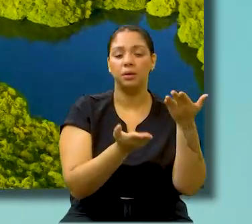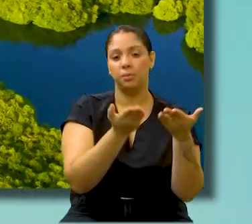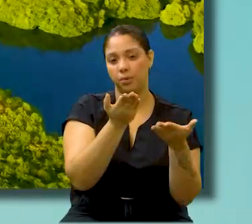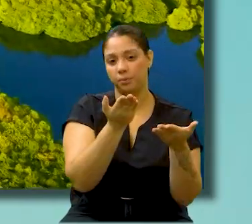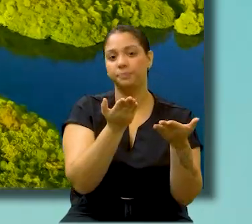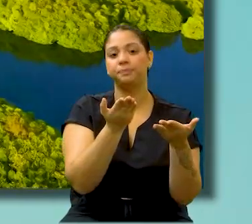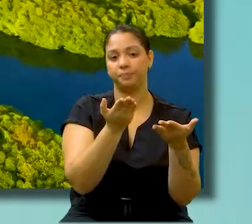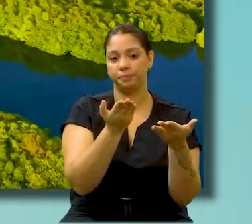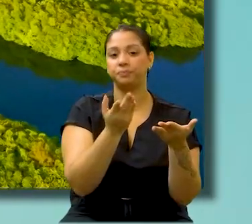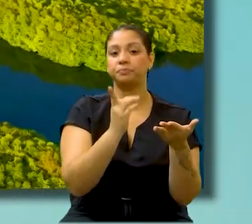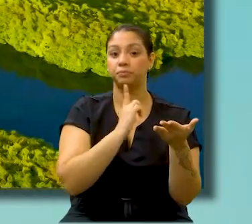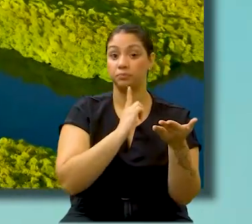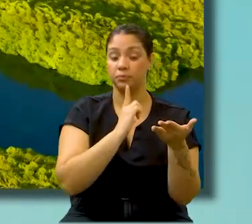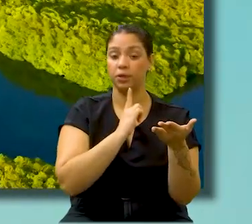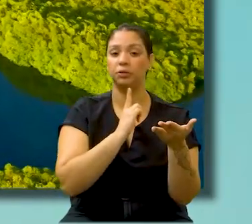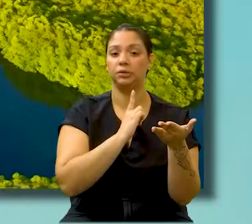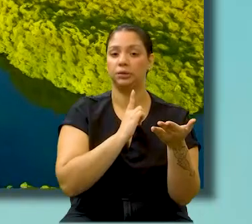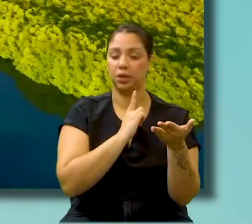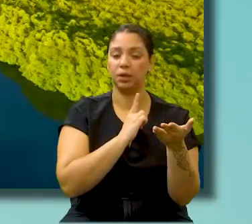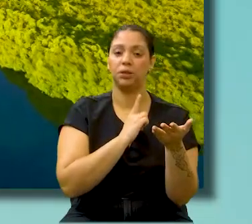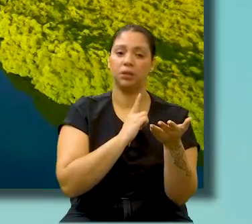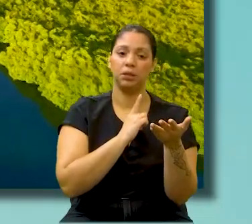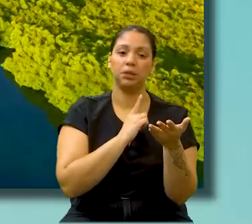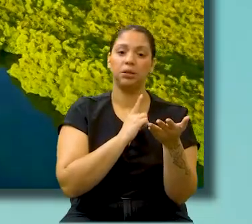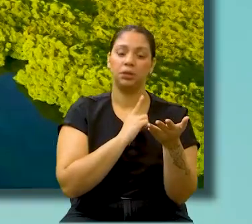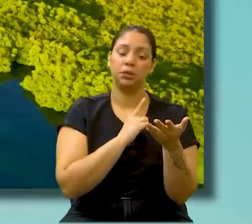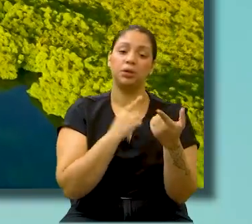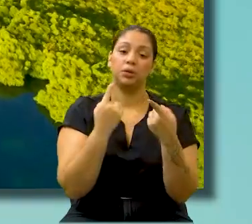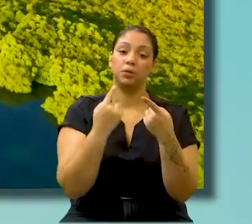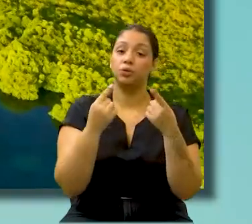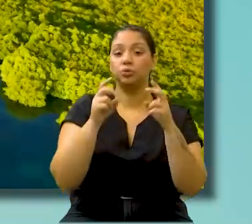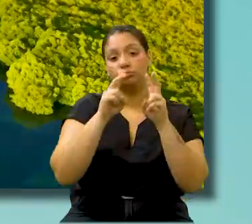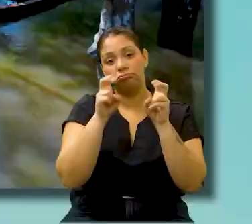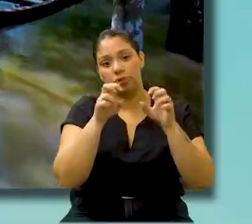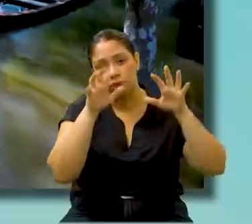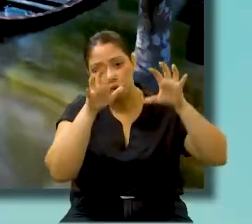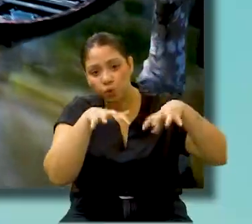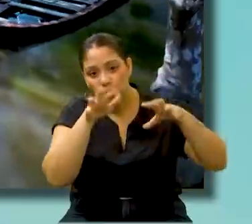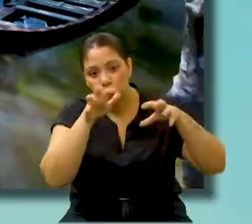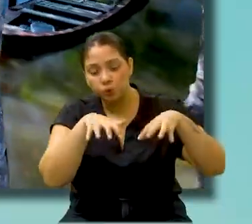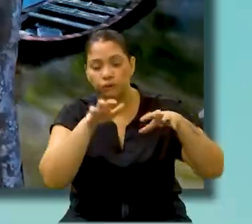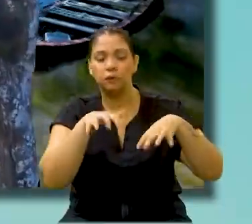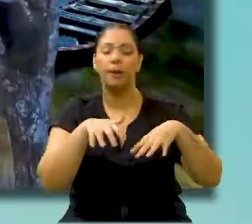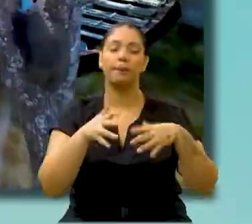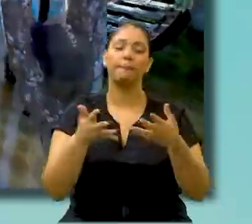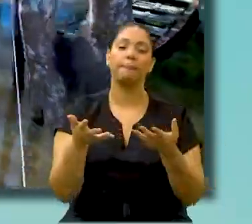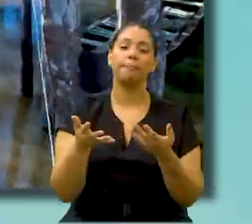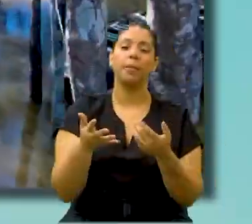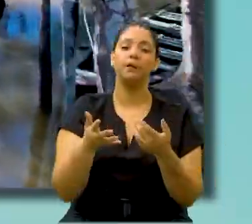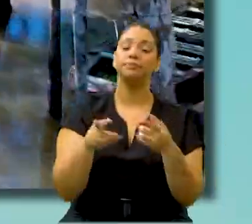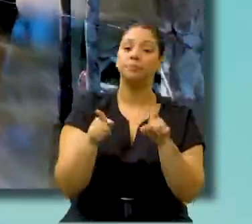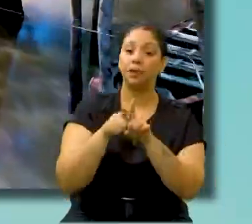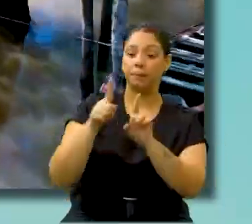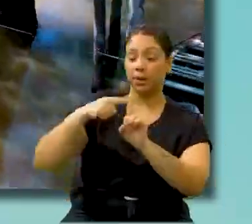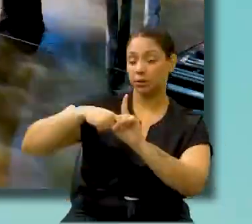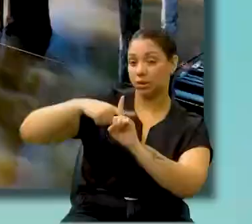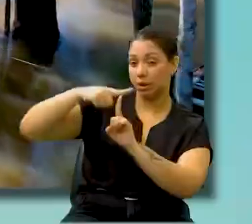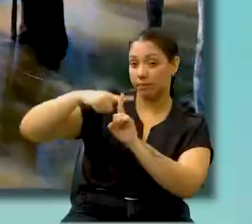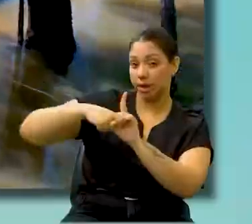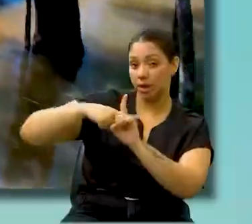equilíbrio, né, que se traz em relação à questão de chuvas, a questão